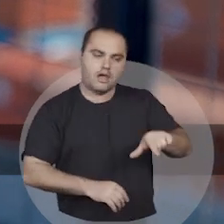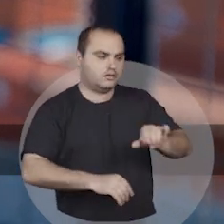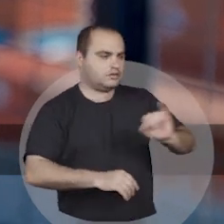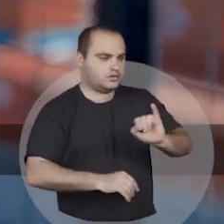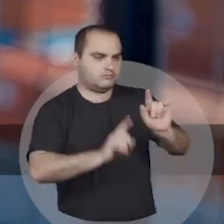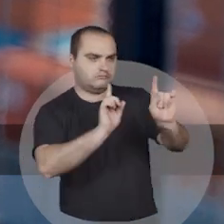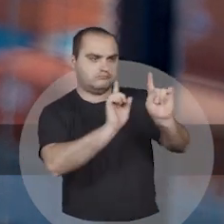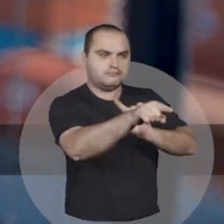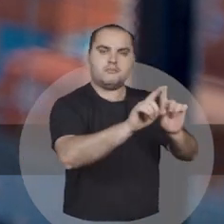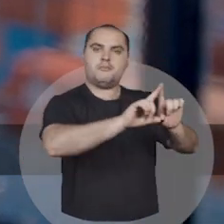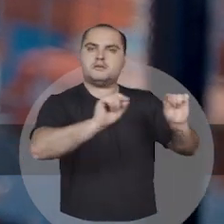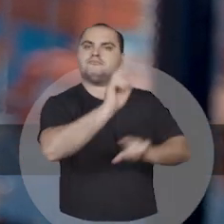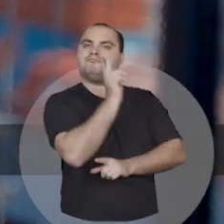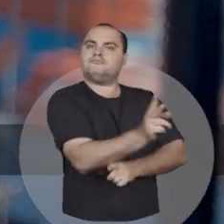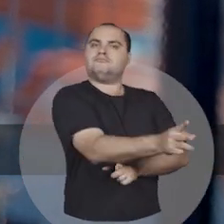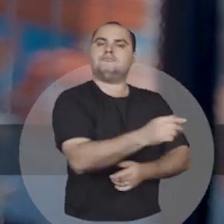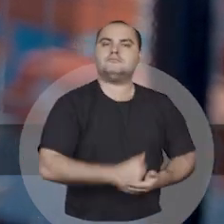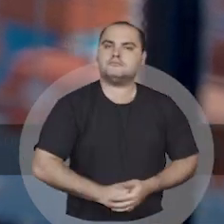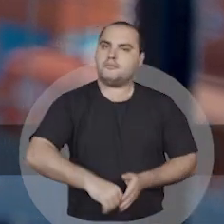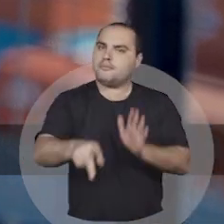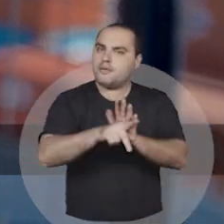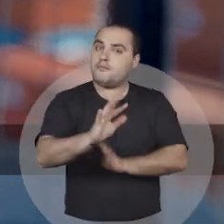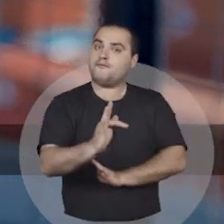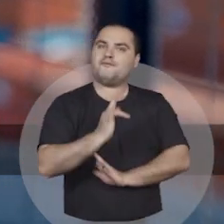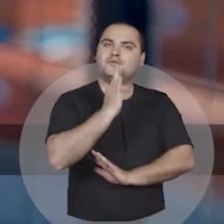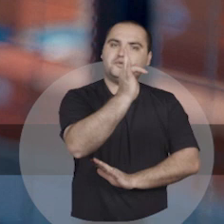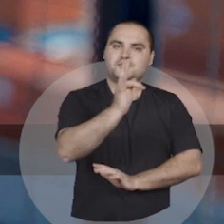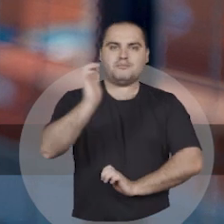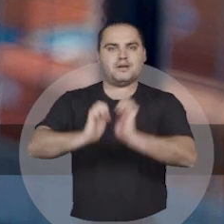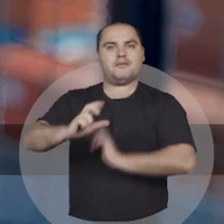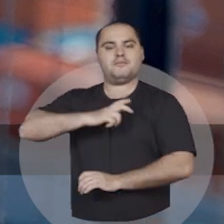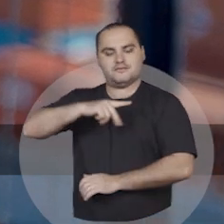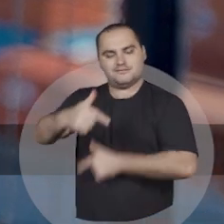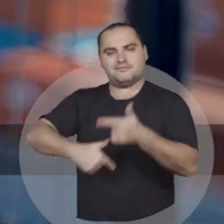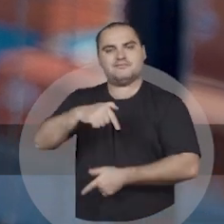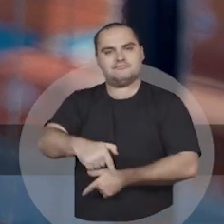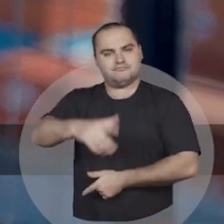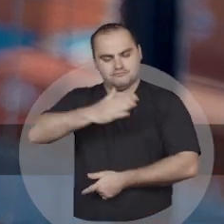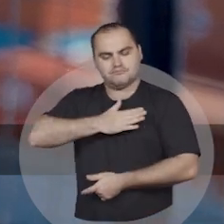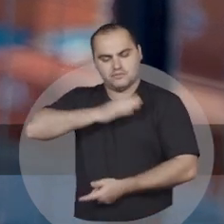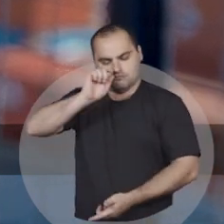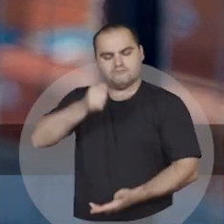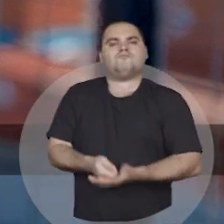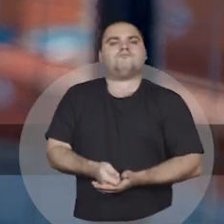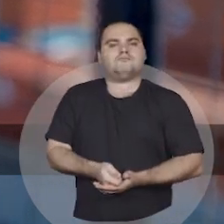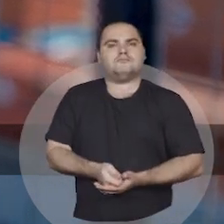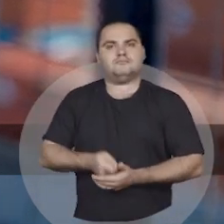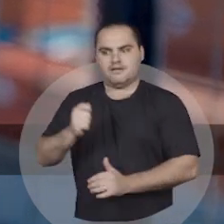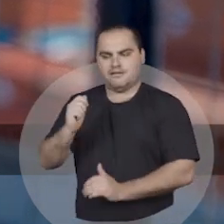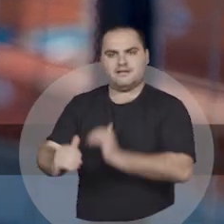4 mãos, Itajaí e Brasília, escrevendo os termos da futura concessão. Esse continua sendo o meu